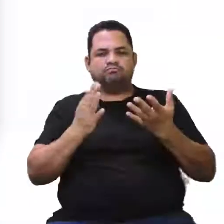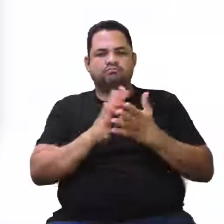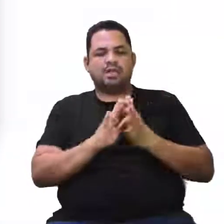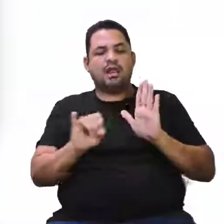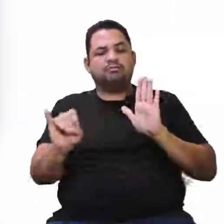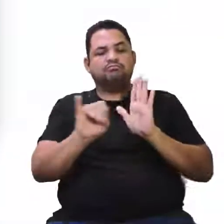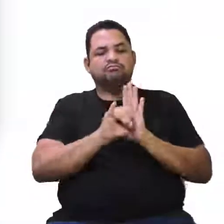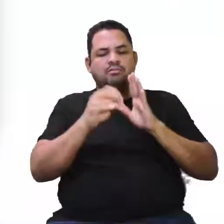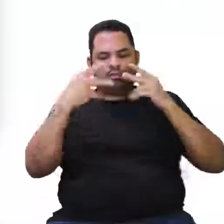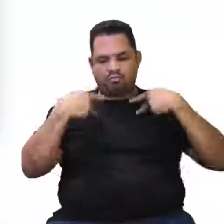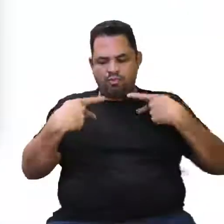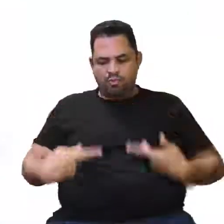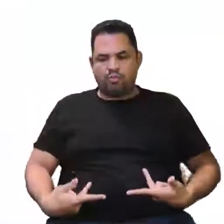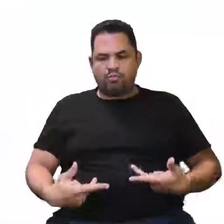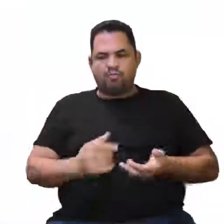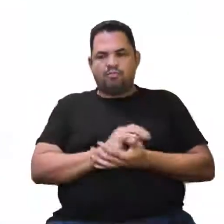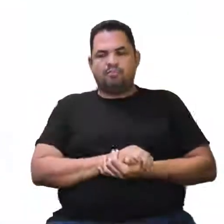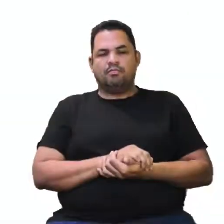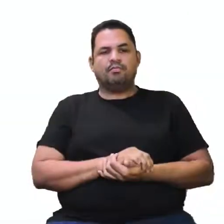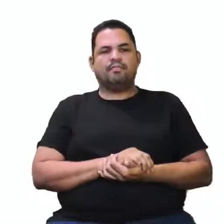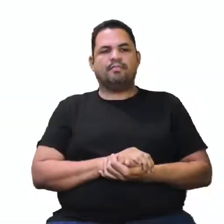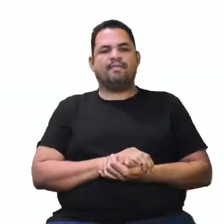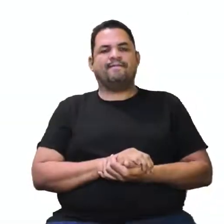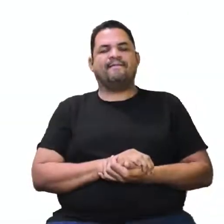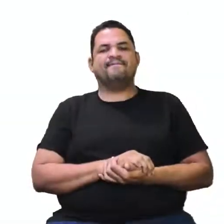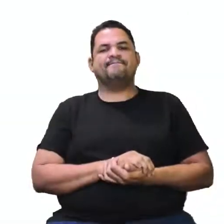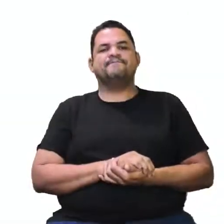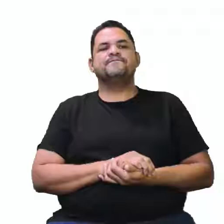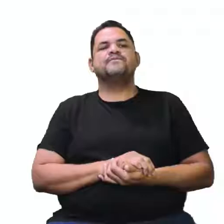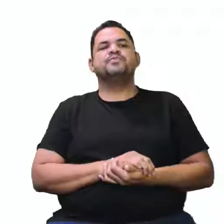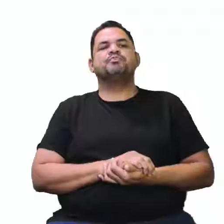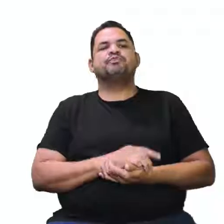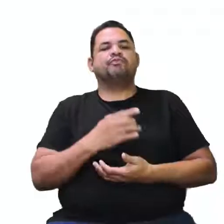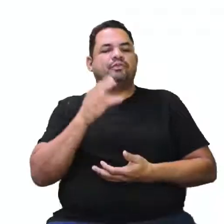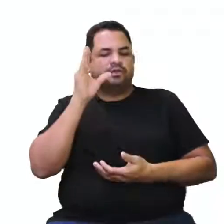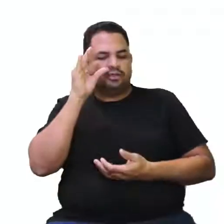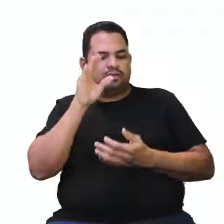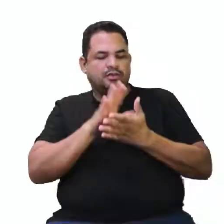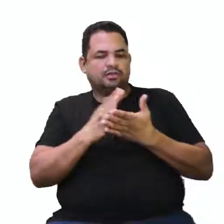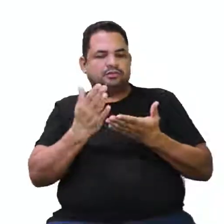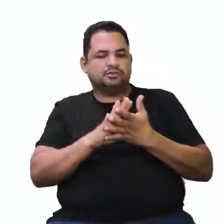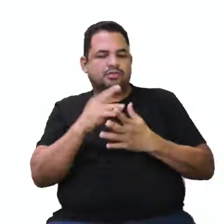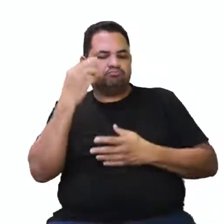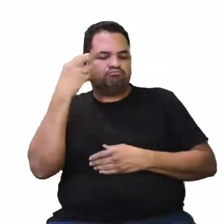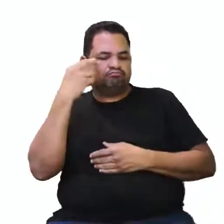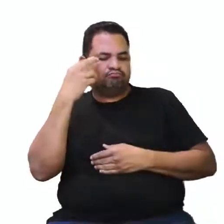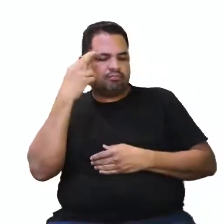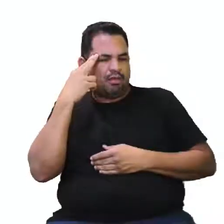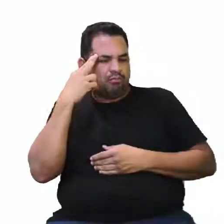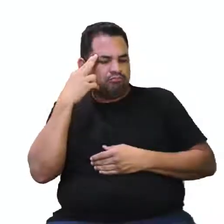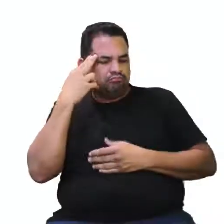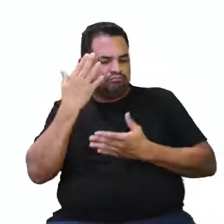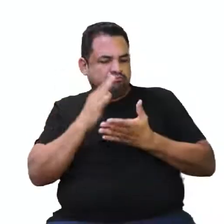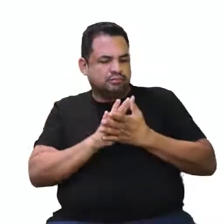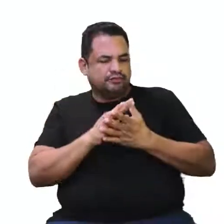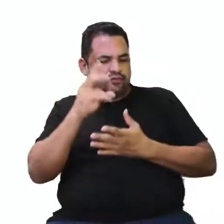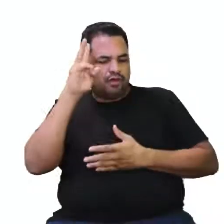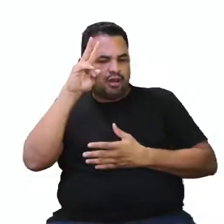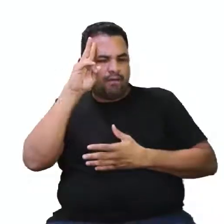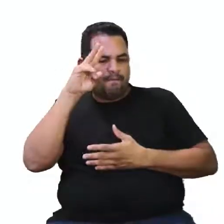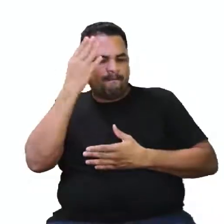e identidade corporal. O interessante nessa concepção, professora, é que se a gente for fazer uma retomada histórica,